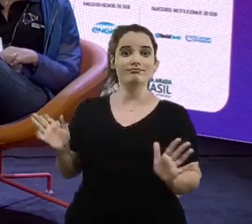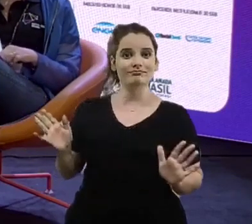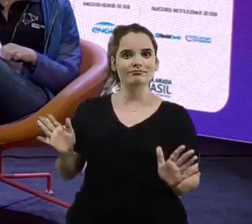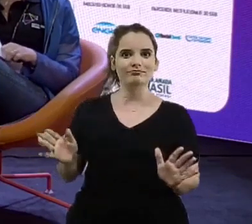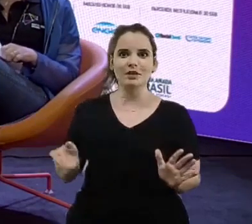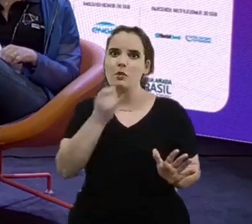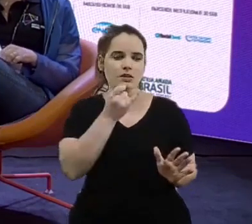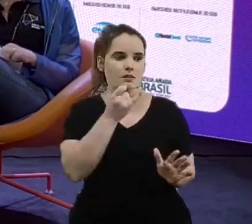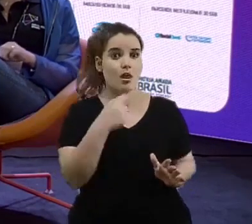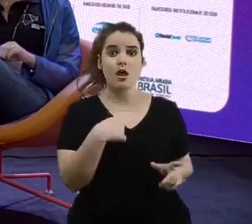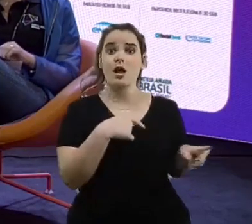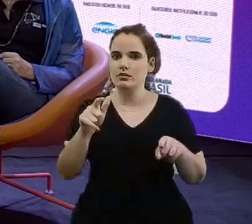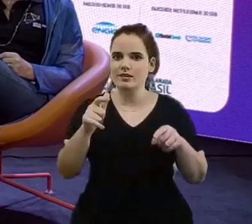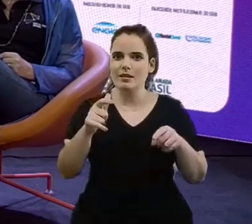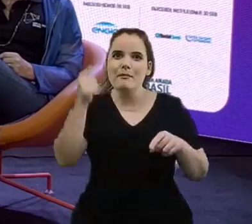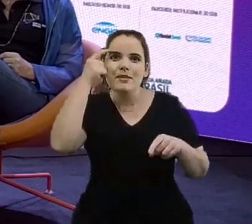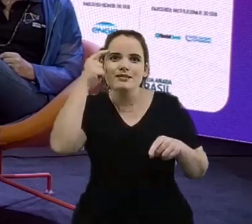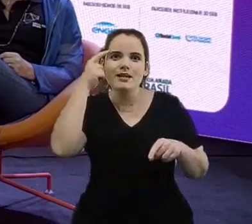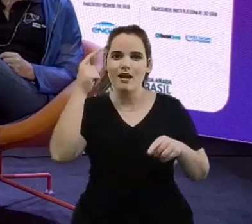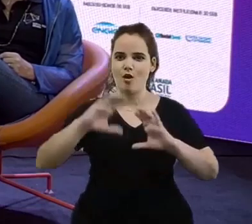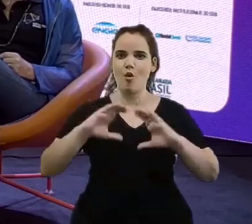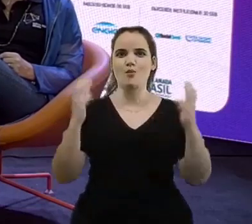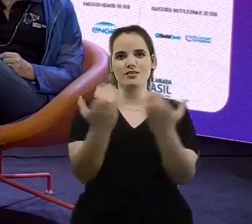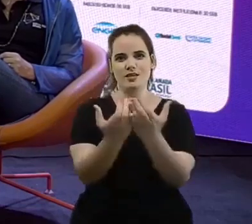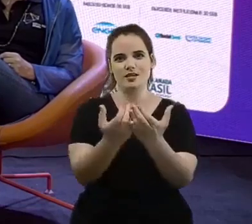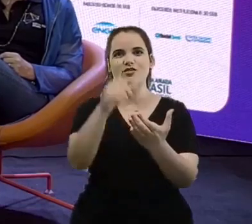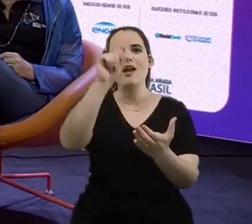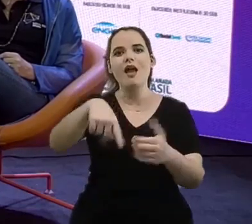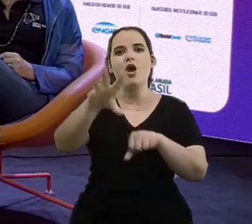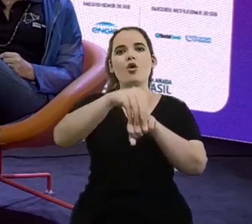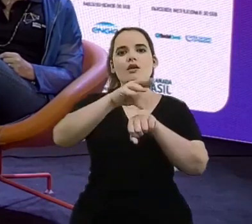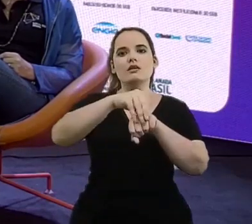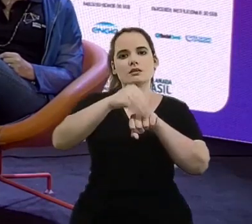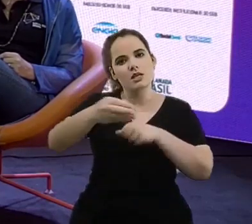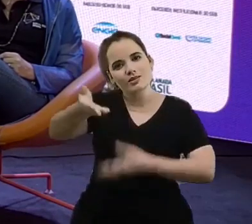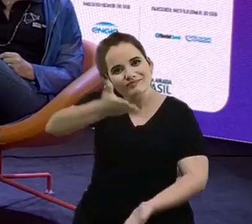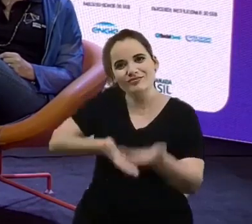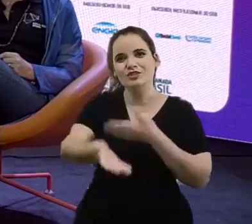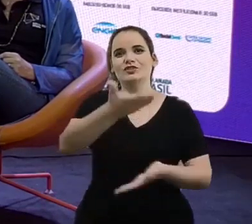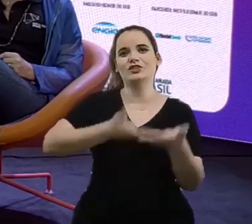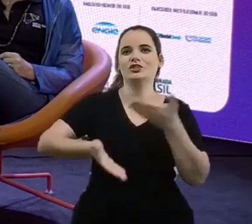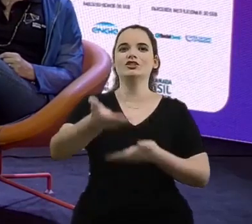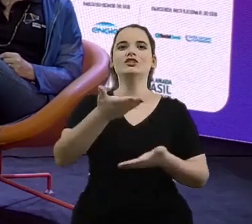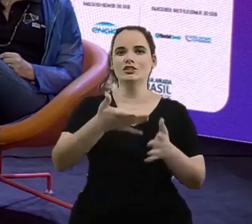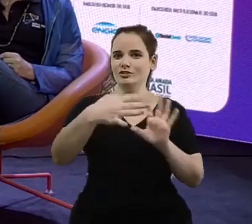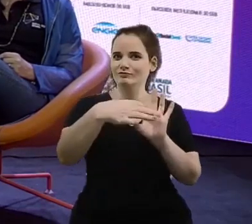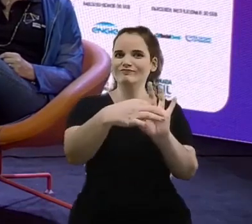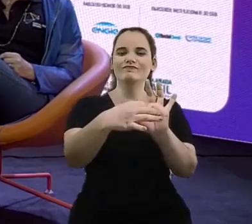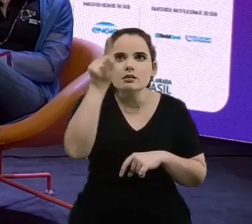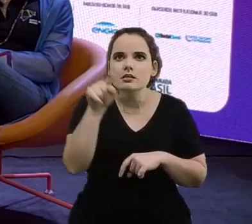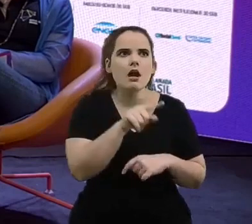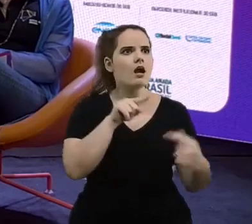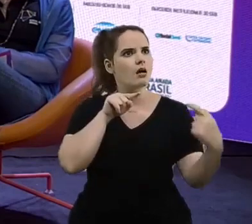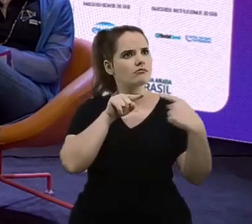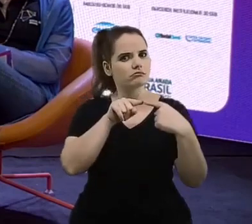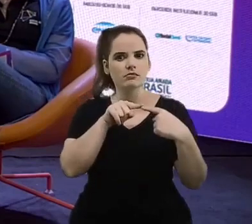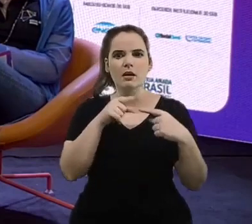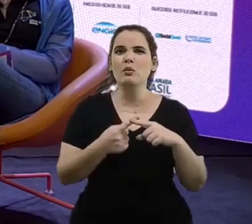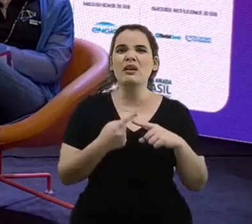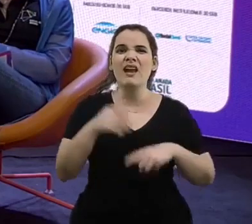dedicada mostra o valor estrutural que tem o uso da informação. Eu acho que, assim, estendendo